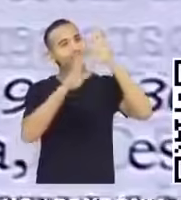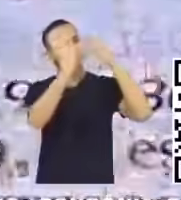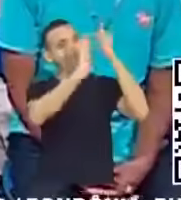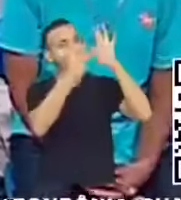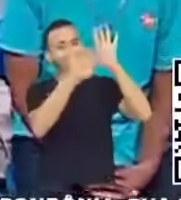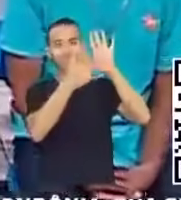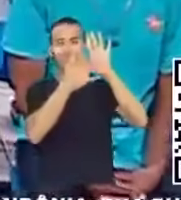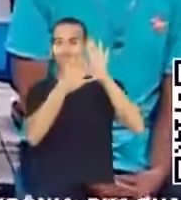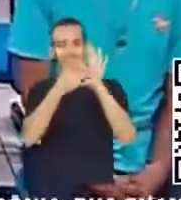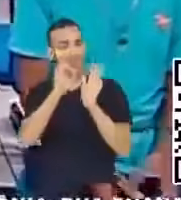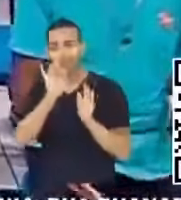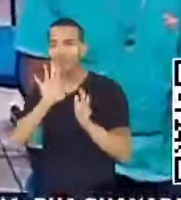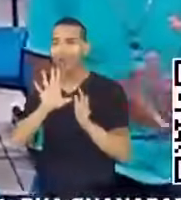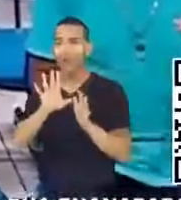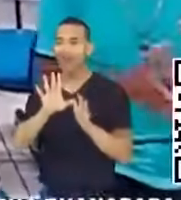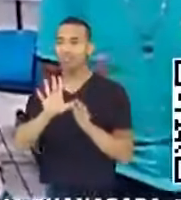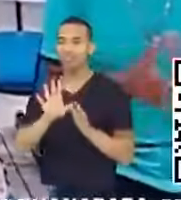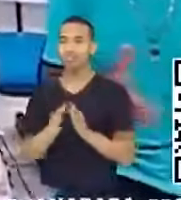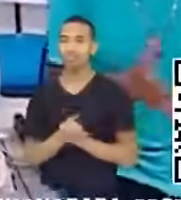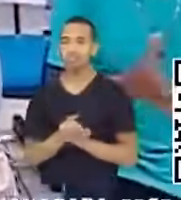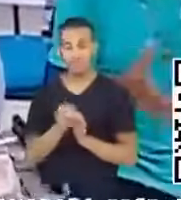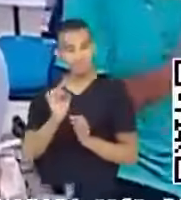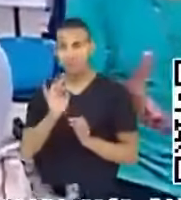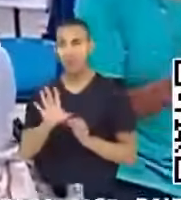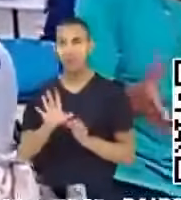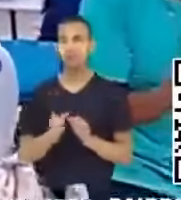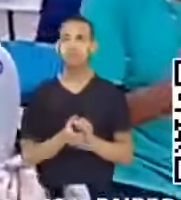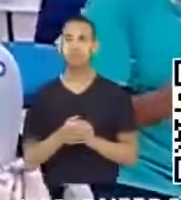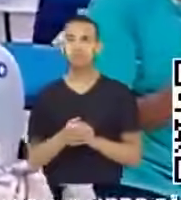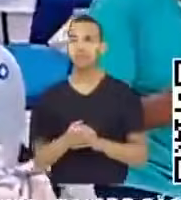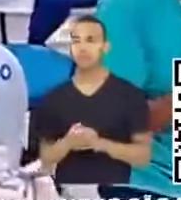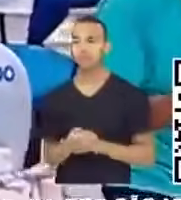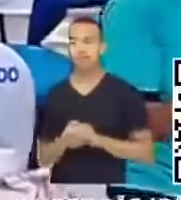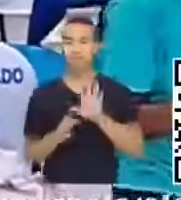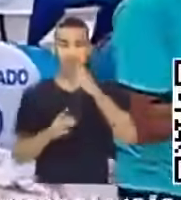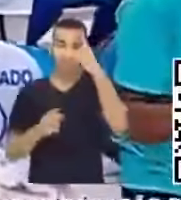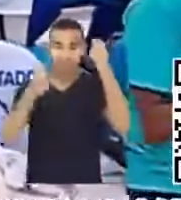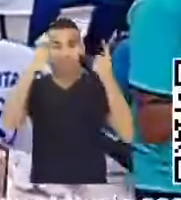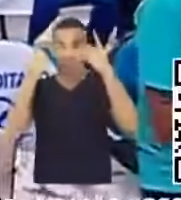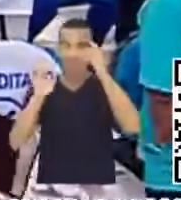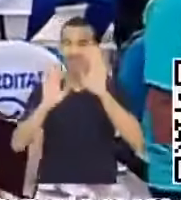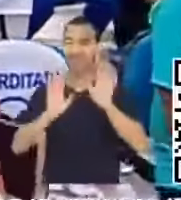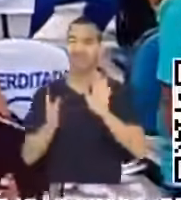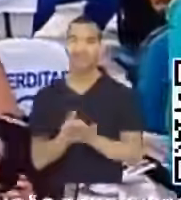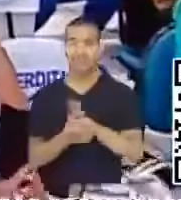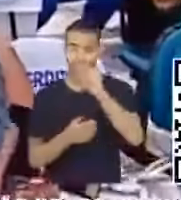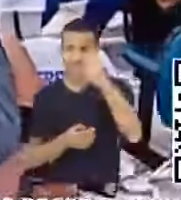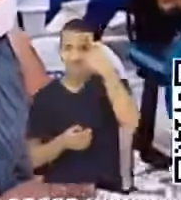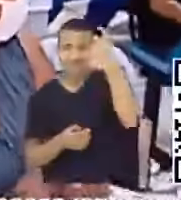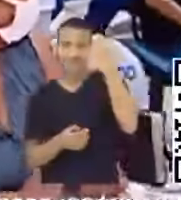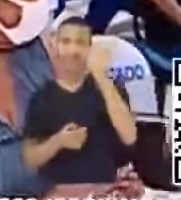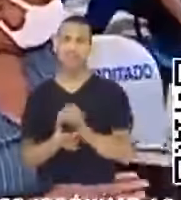senhor só isso é só isso fica inventando Vai ventar